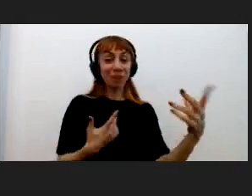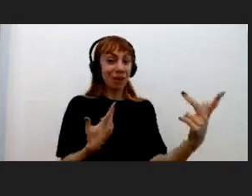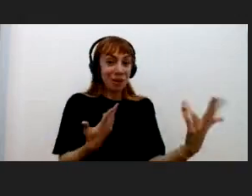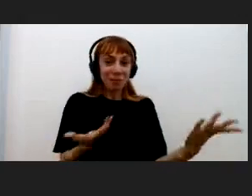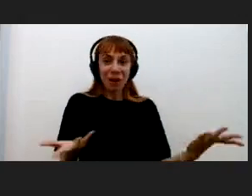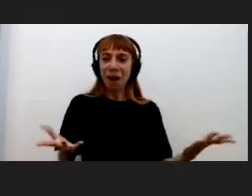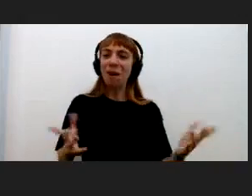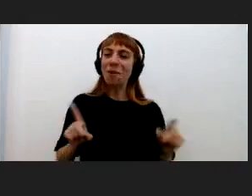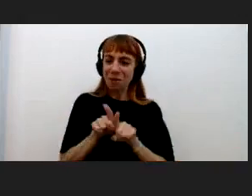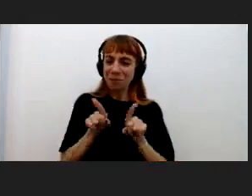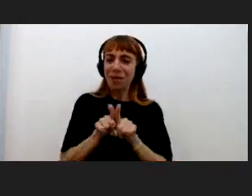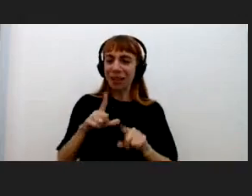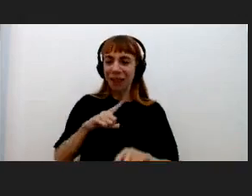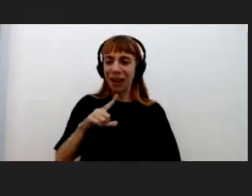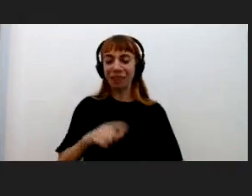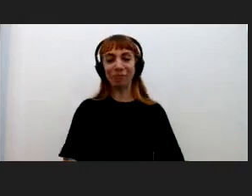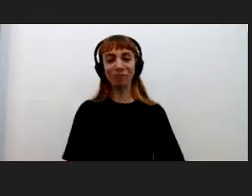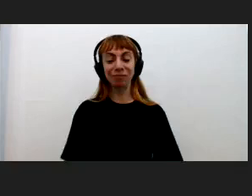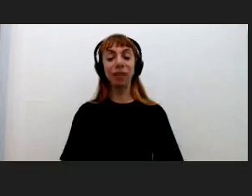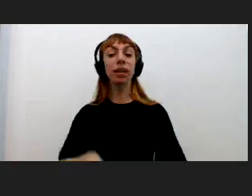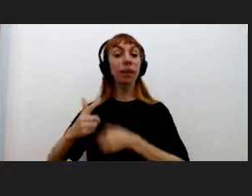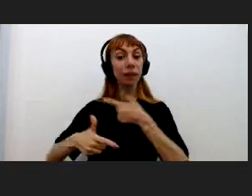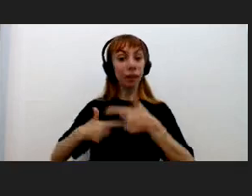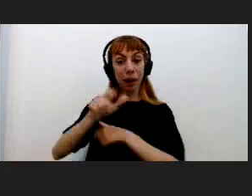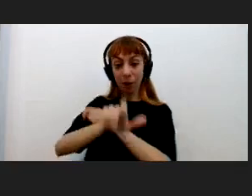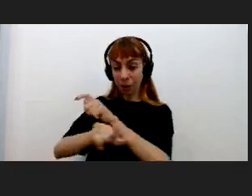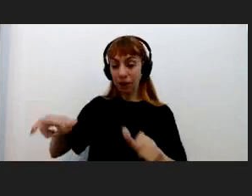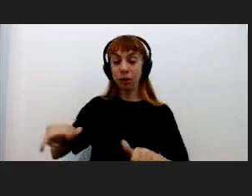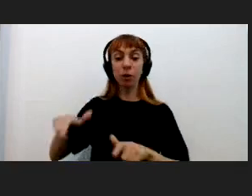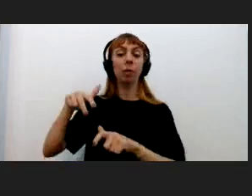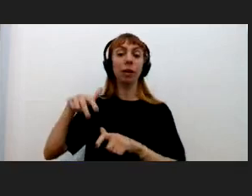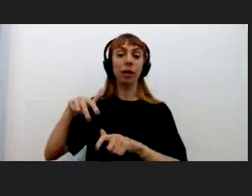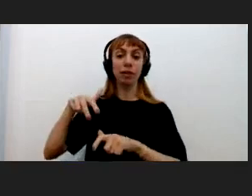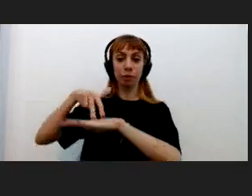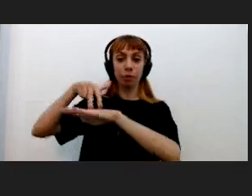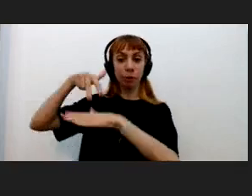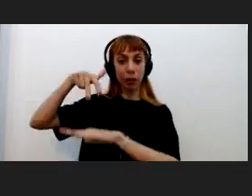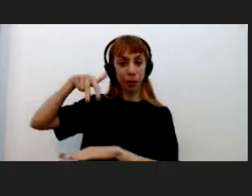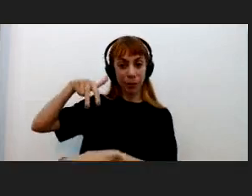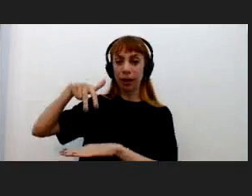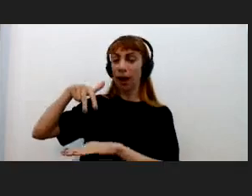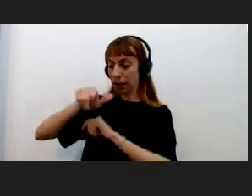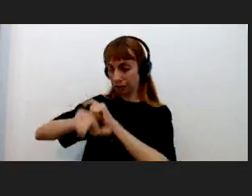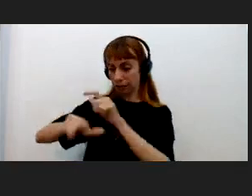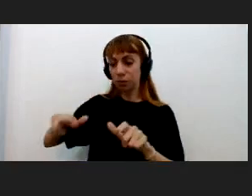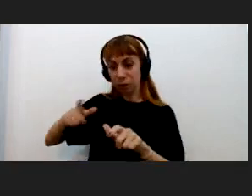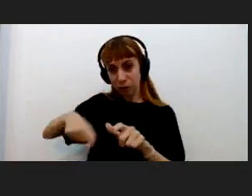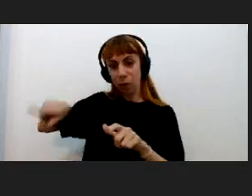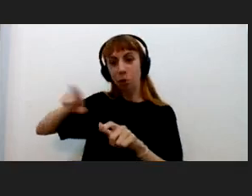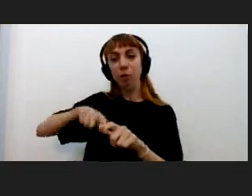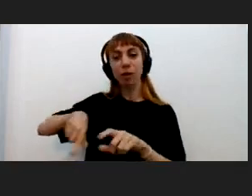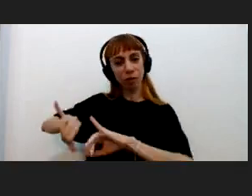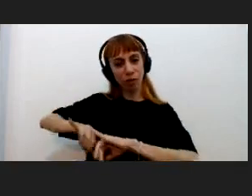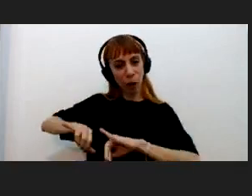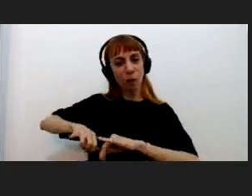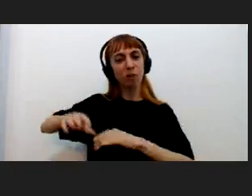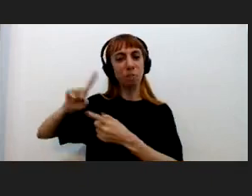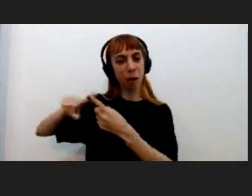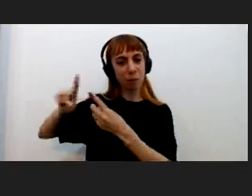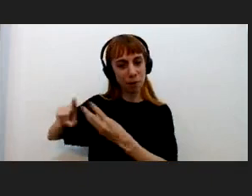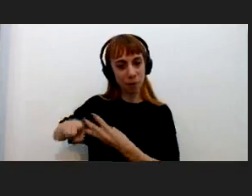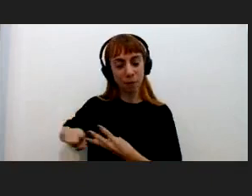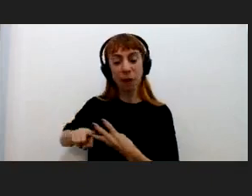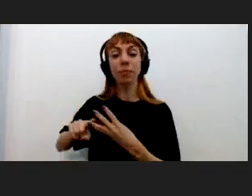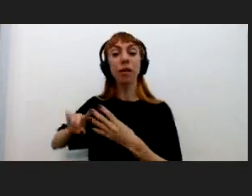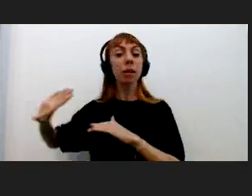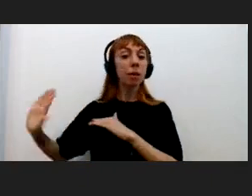nessa tolerância, porque existe uma forma de compreender, existe uma forma de se